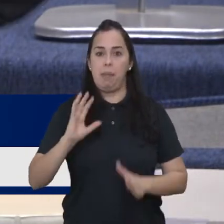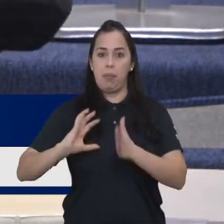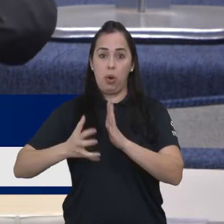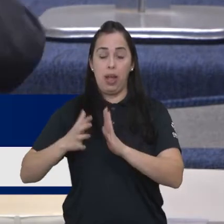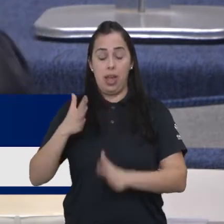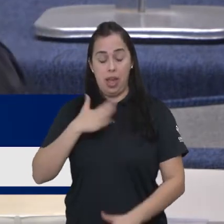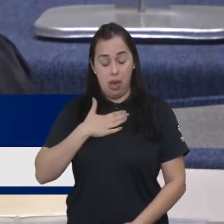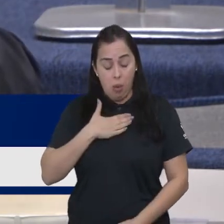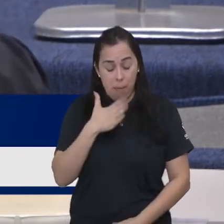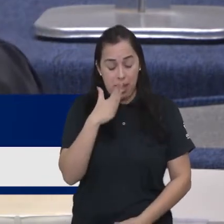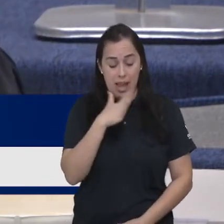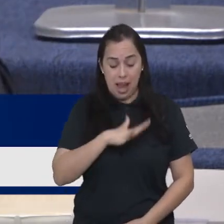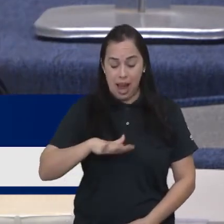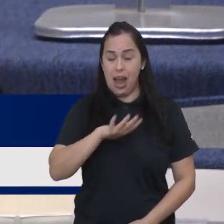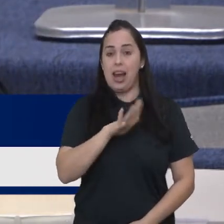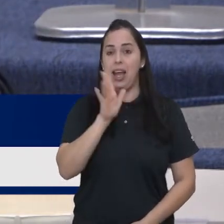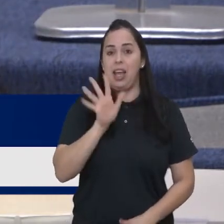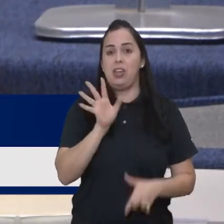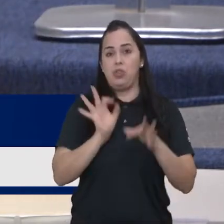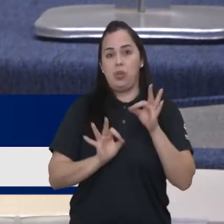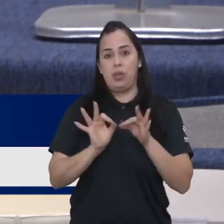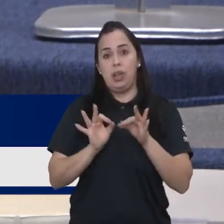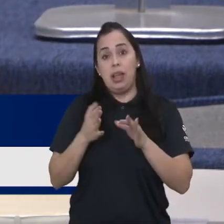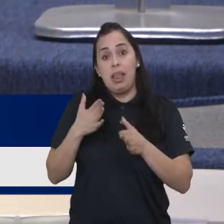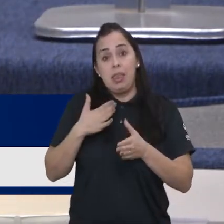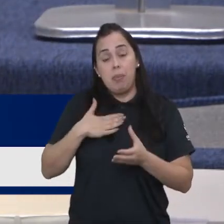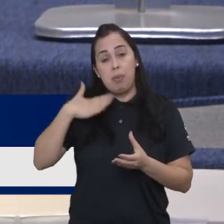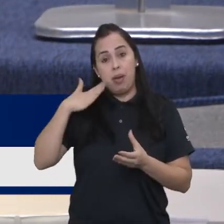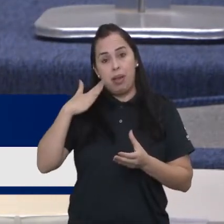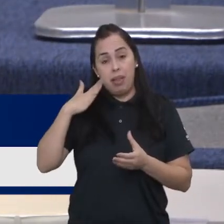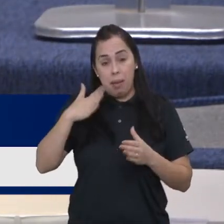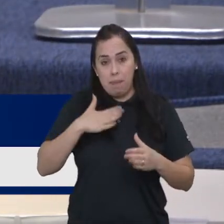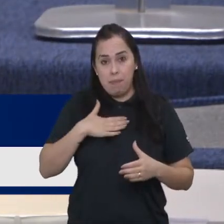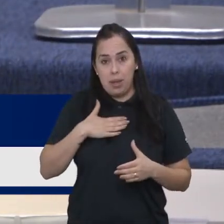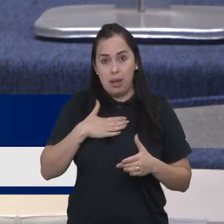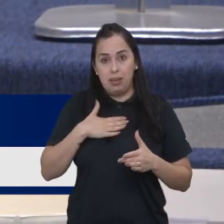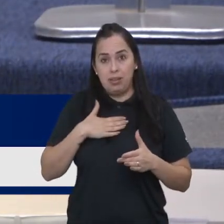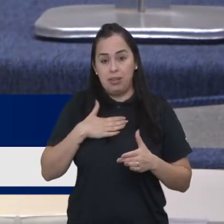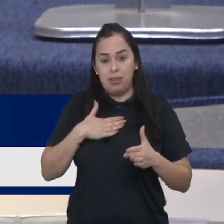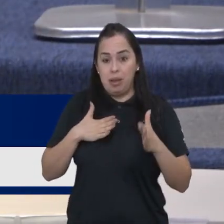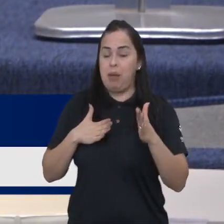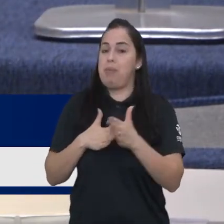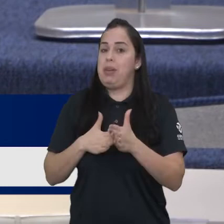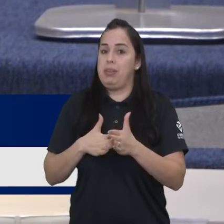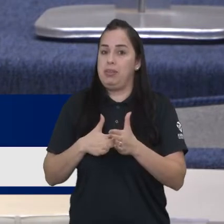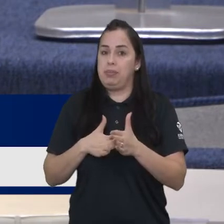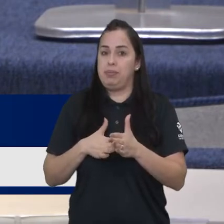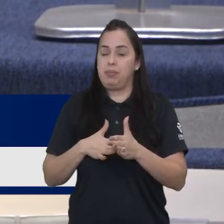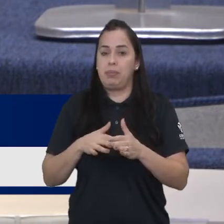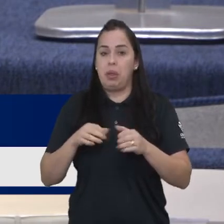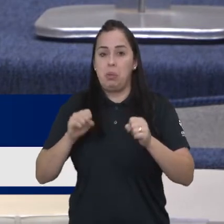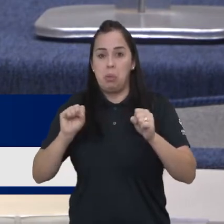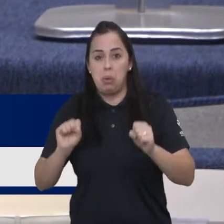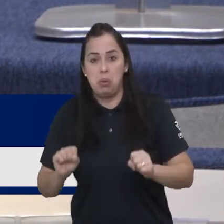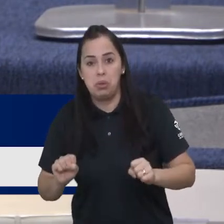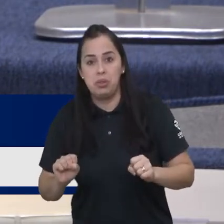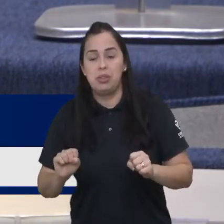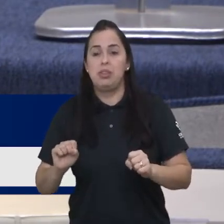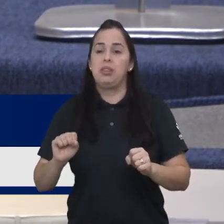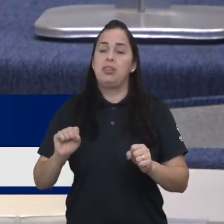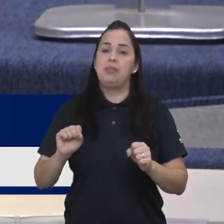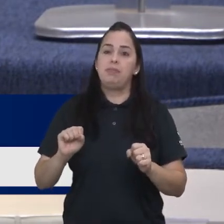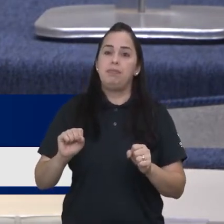gente faz uma questão jurídica. E no processo não há mais o que fazer. Talvez assim, teoricamente, poderia caber uma ação recisória,